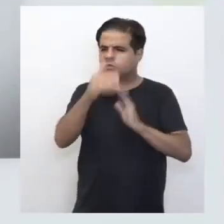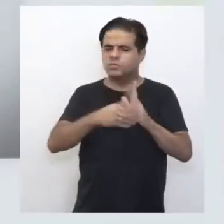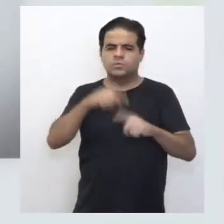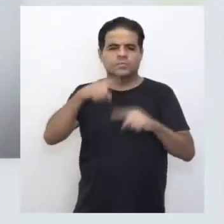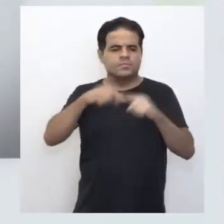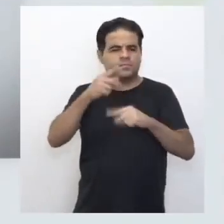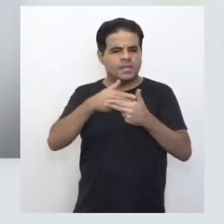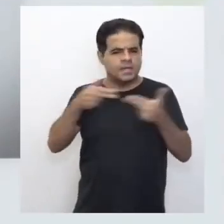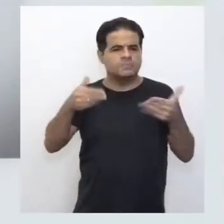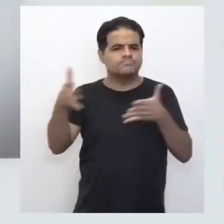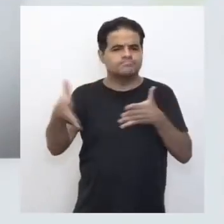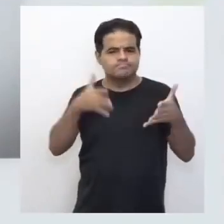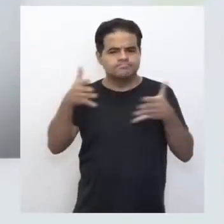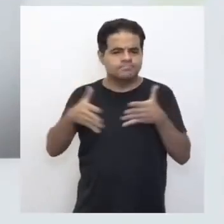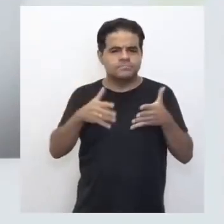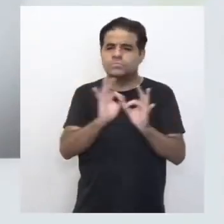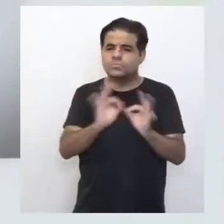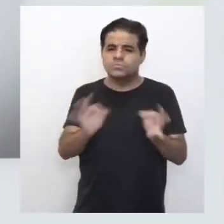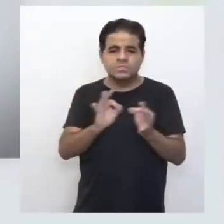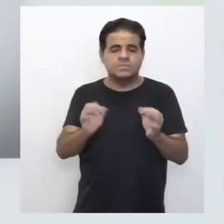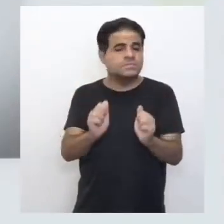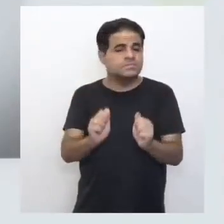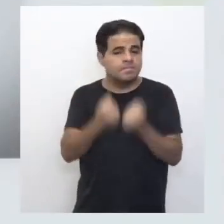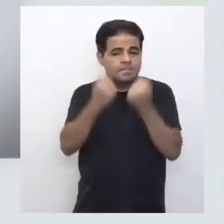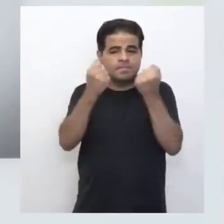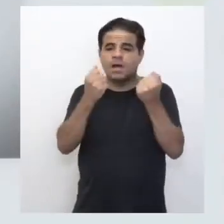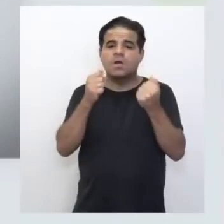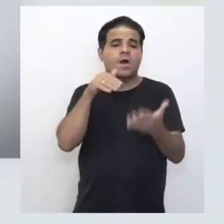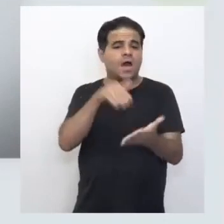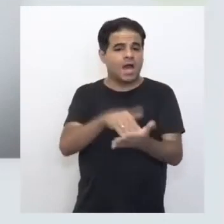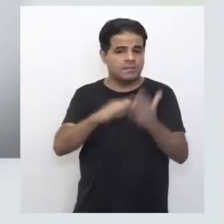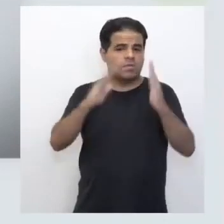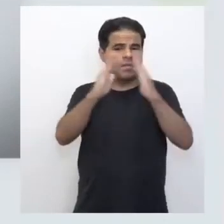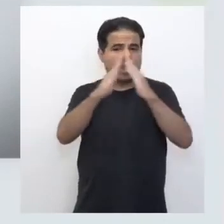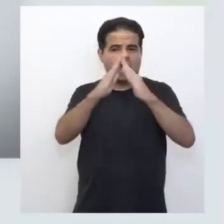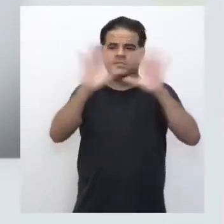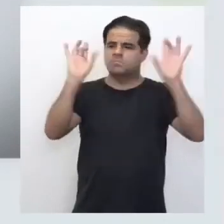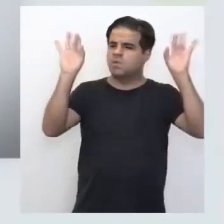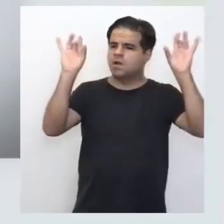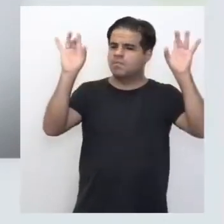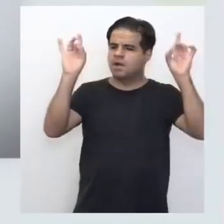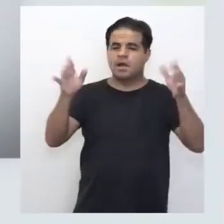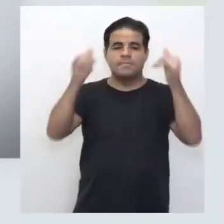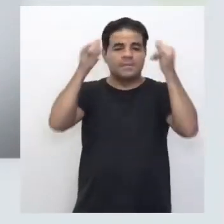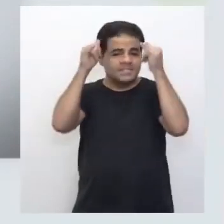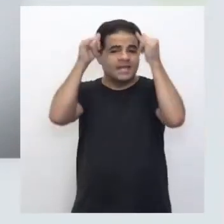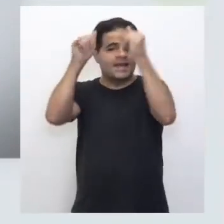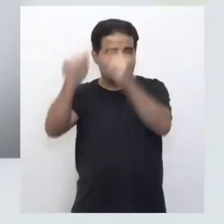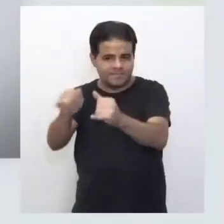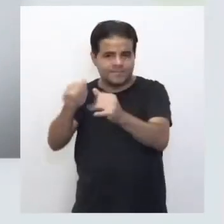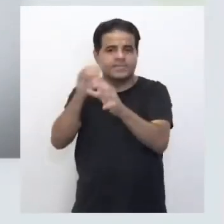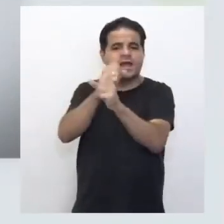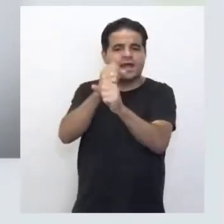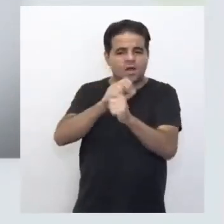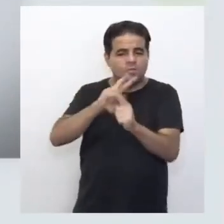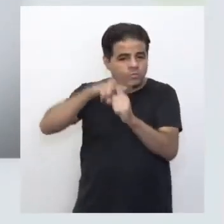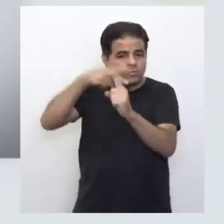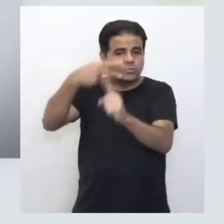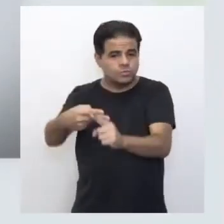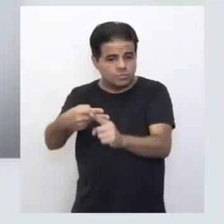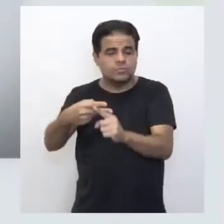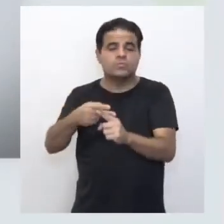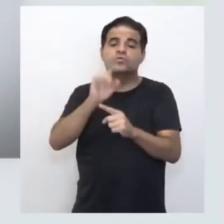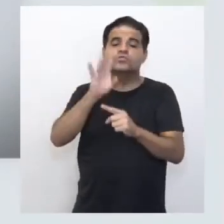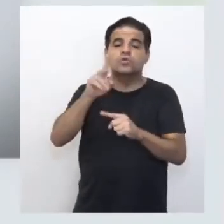serviços produzidos, de um simples pão francês a um imóvel de luxo. Mas para evitar um cálculo duplo, só são considerados